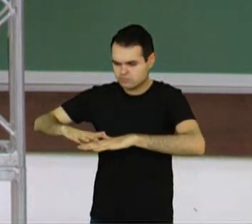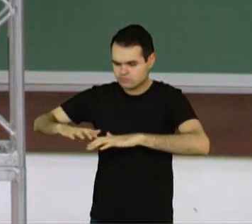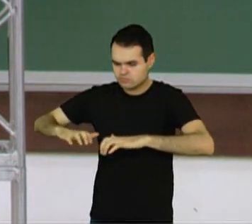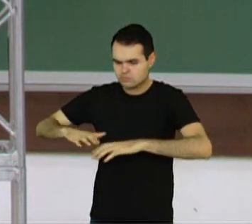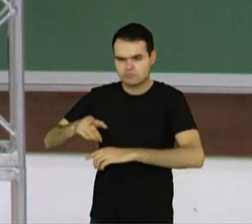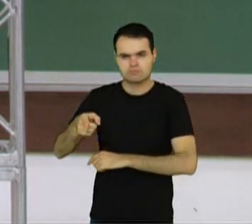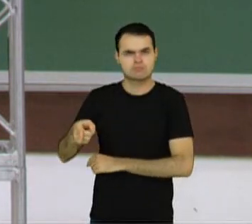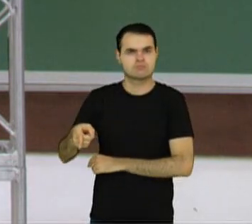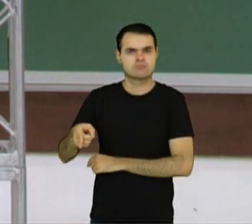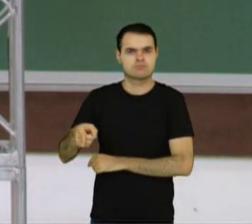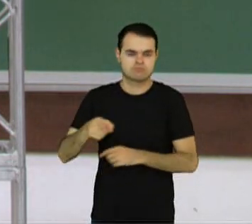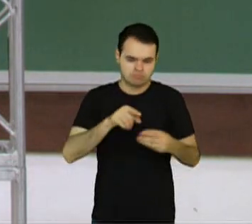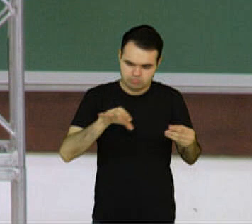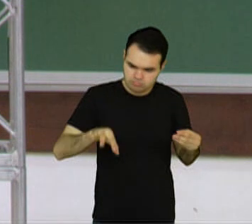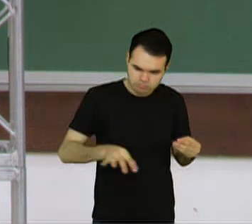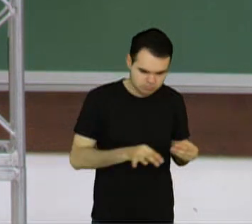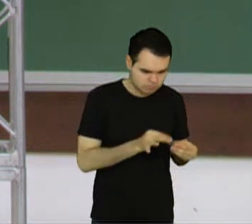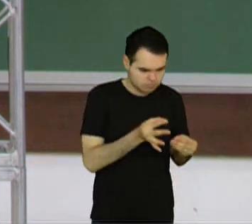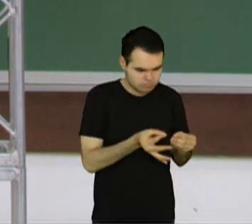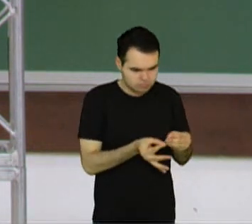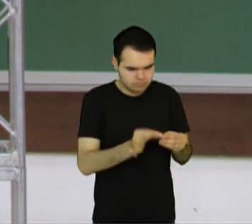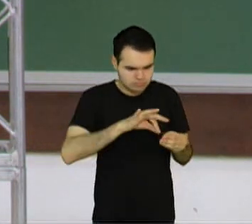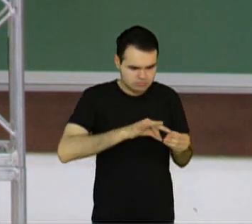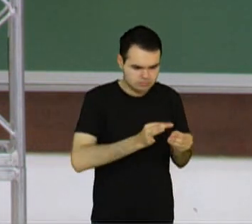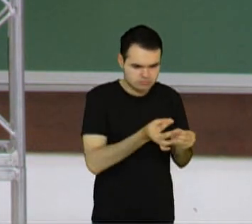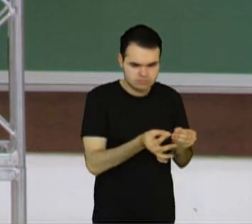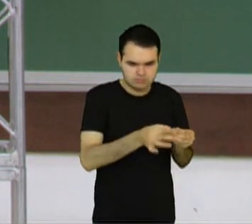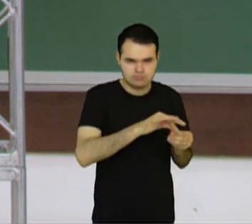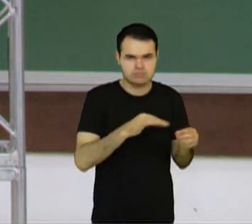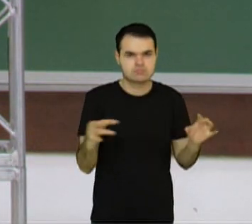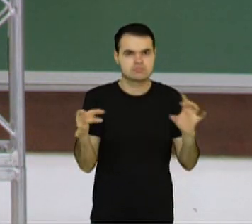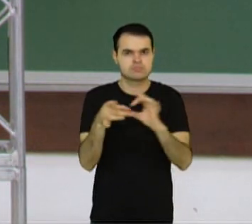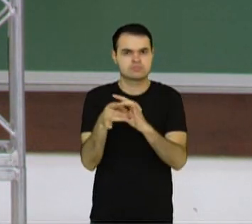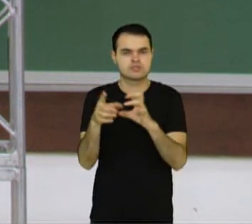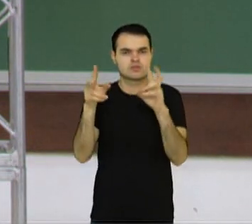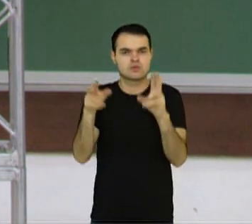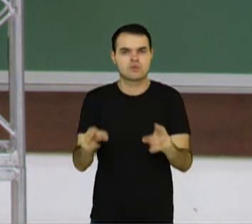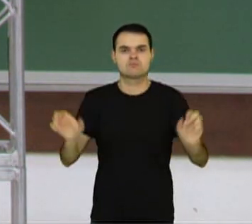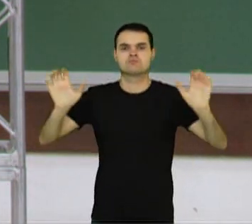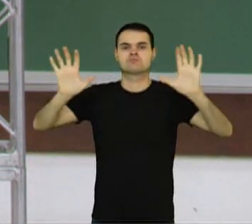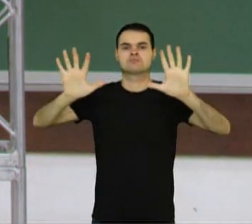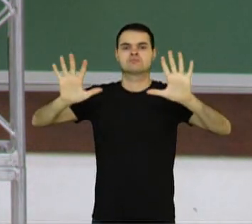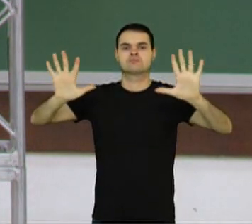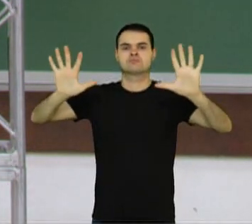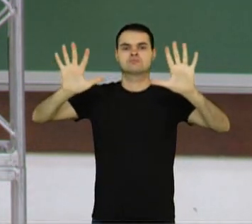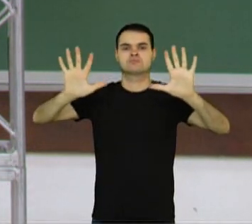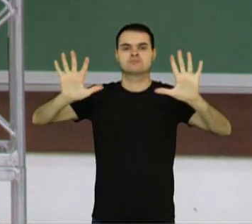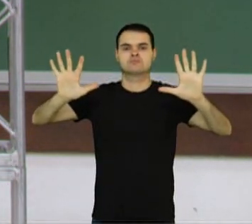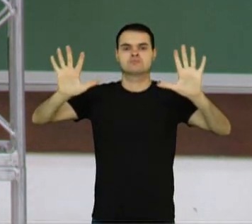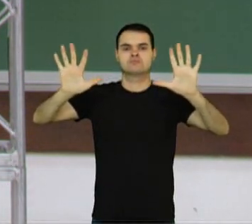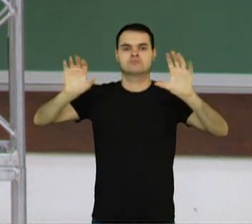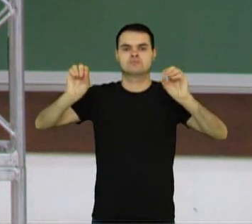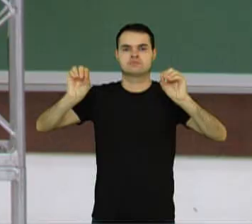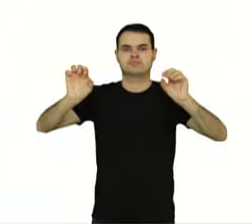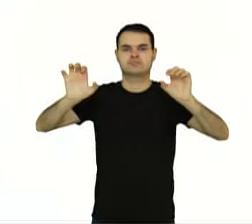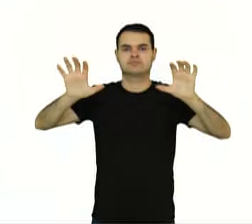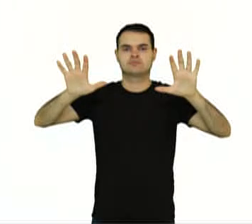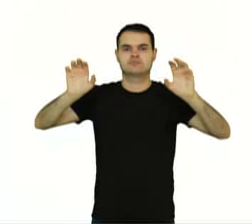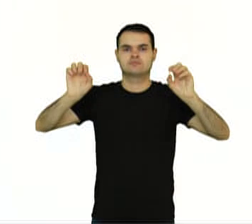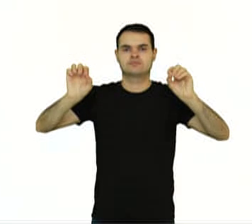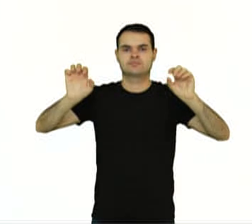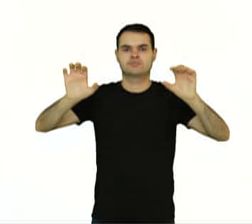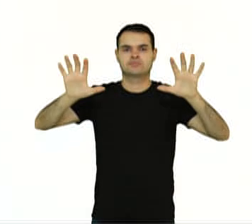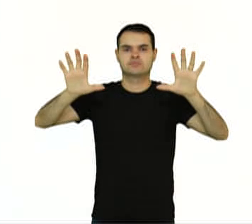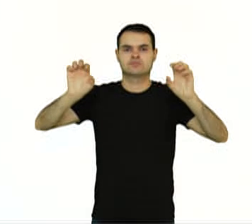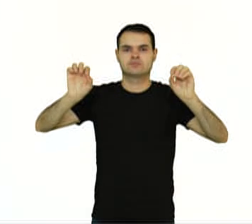estar trazendo isso, por exemplo, em tecidos. Então, olha o que temos aqui. Avançando um pouco mais, nessa ideia temos aqui exatamente essa